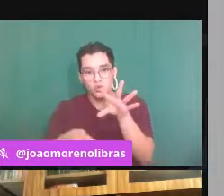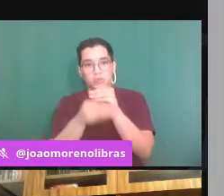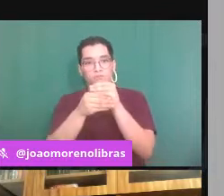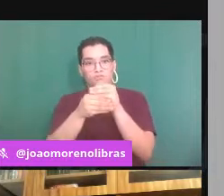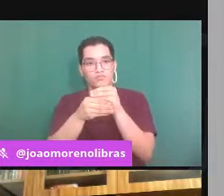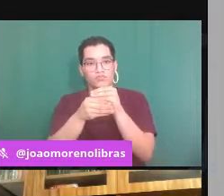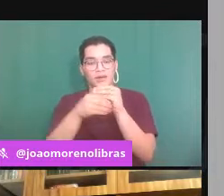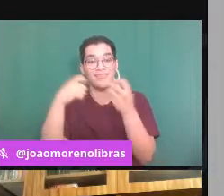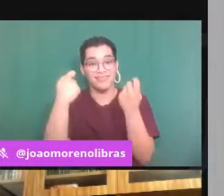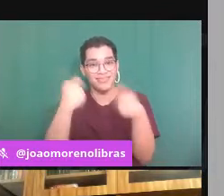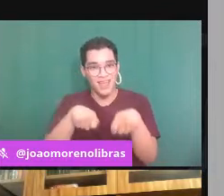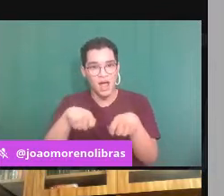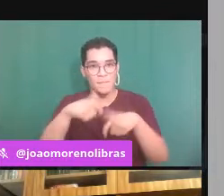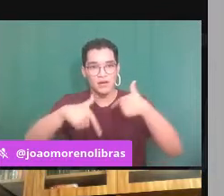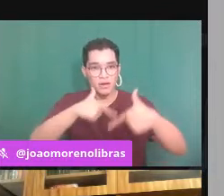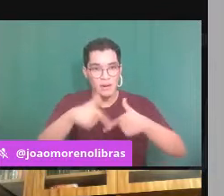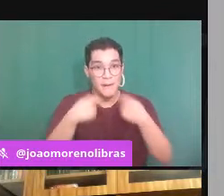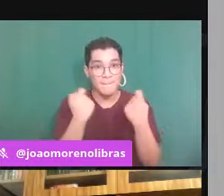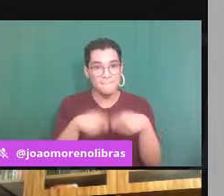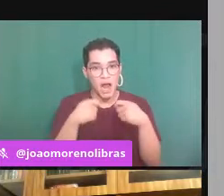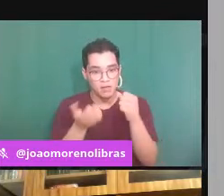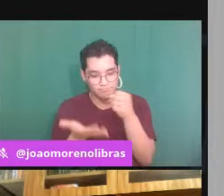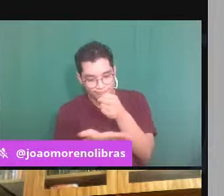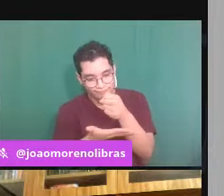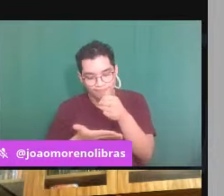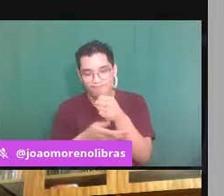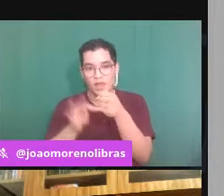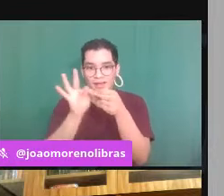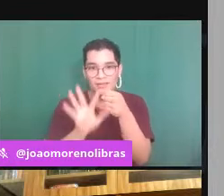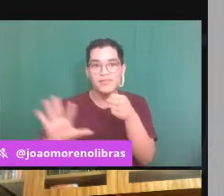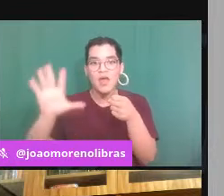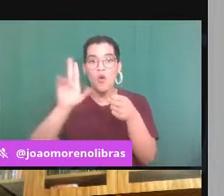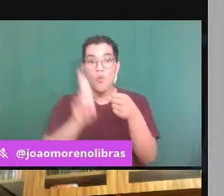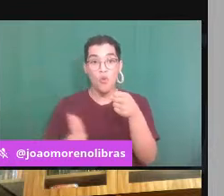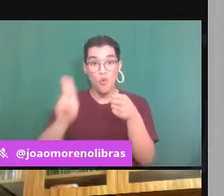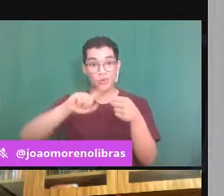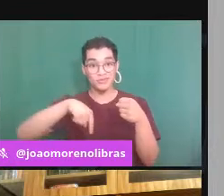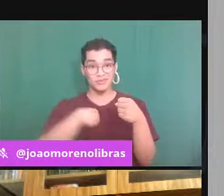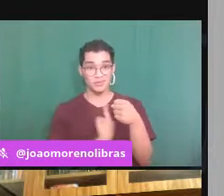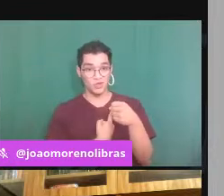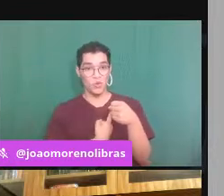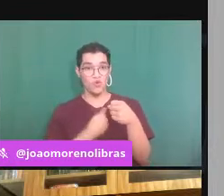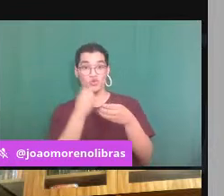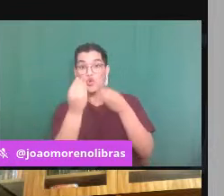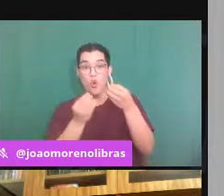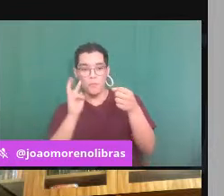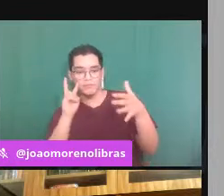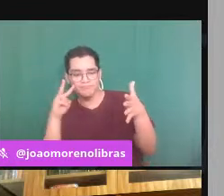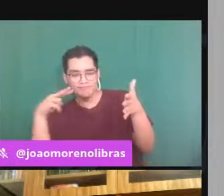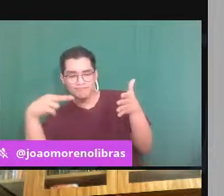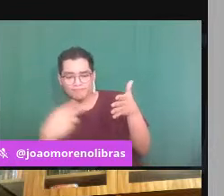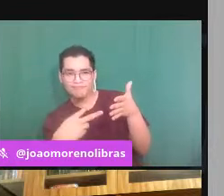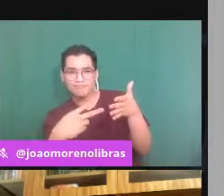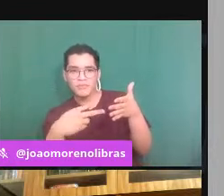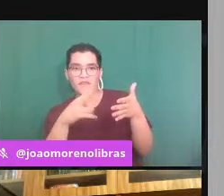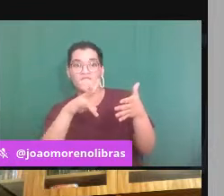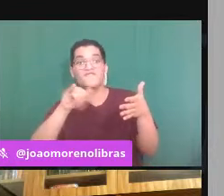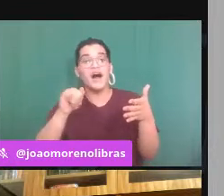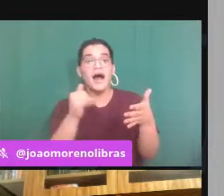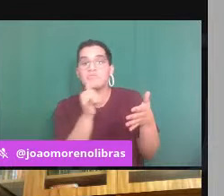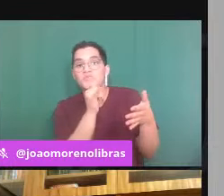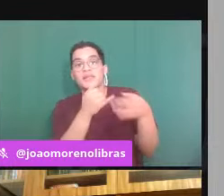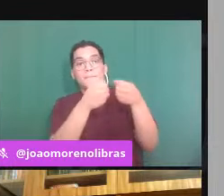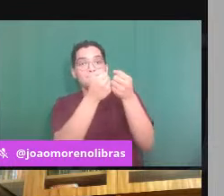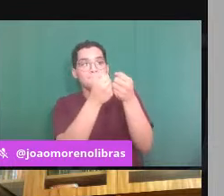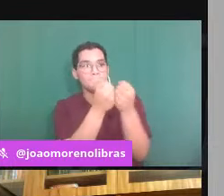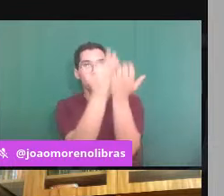como de uma base teórica eu chego a elementos de análise e como de uma pesquisa eu posso pensar o ensino. Então, é uma cadeia,